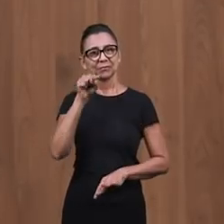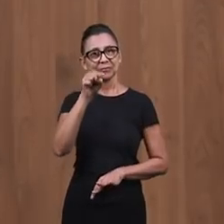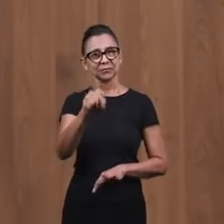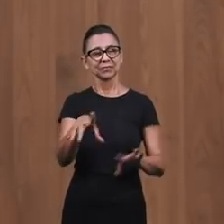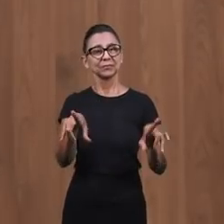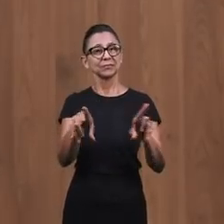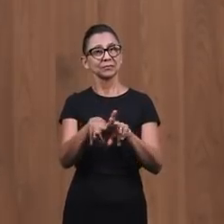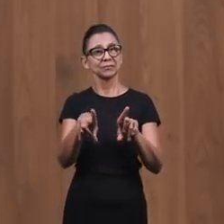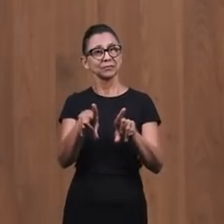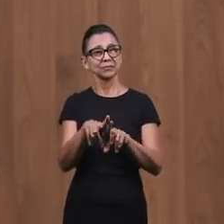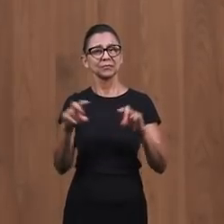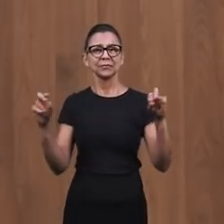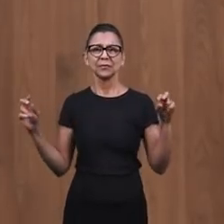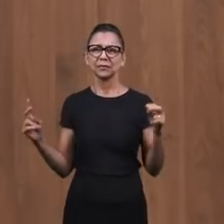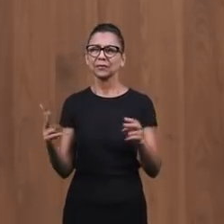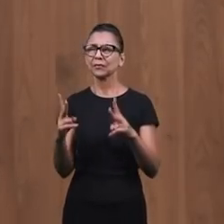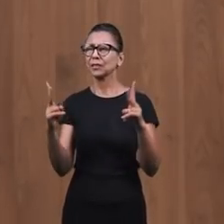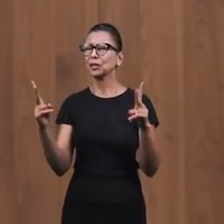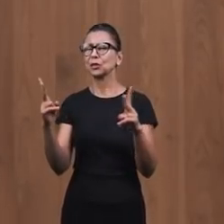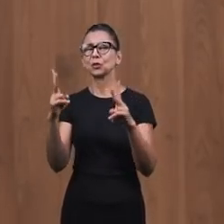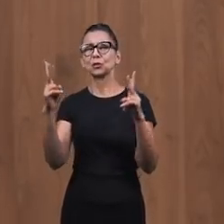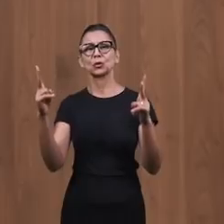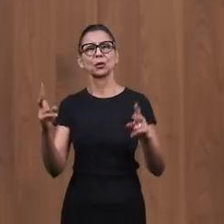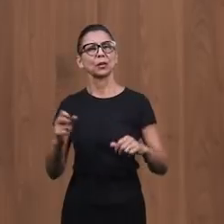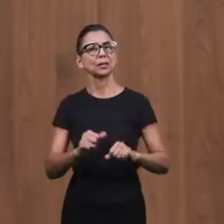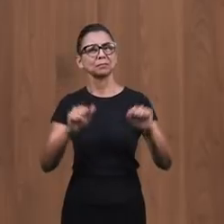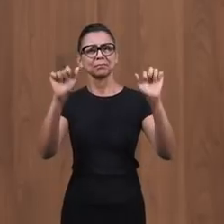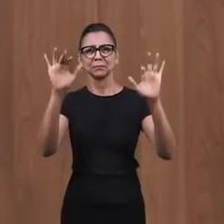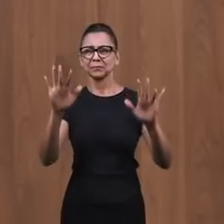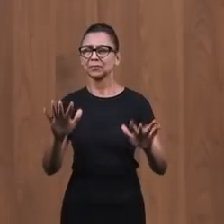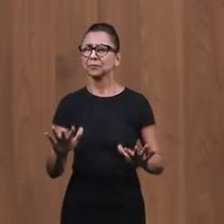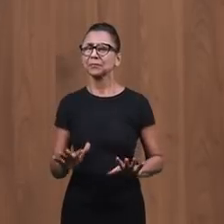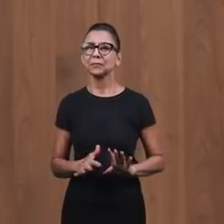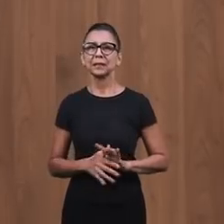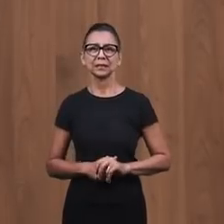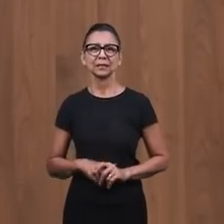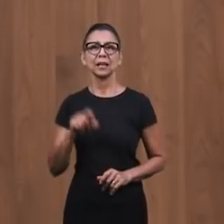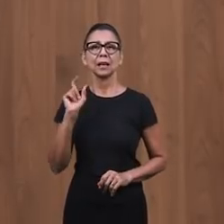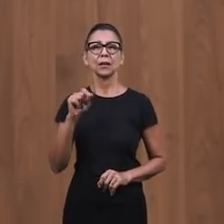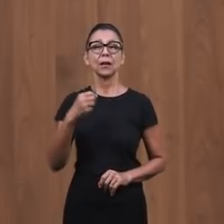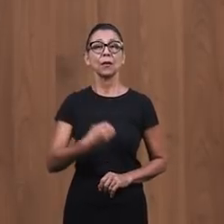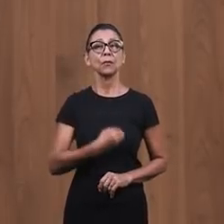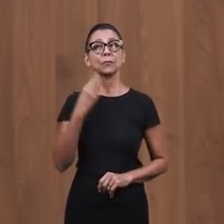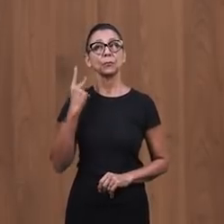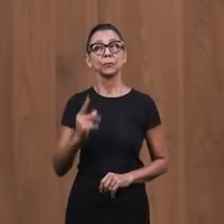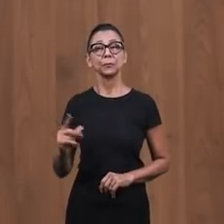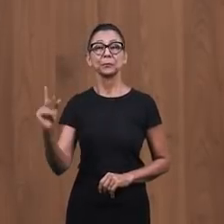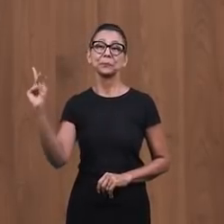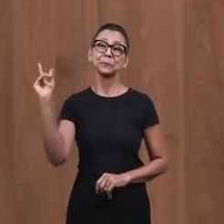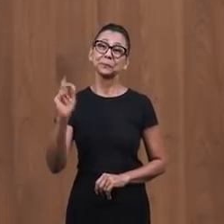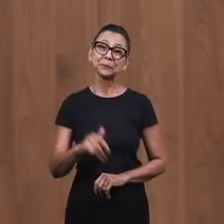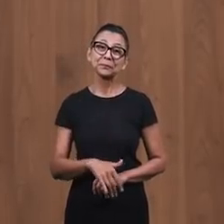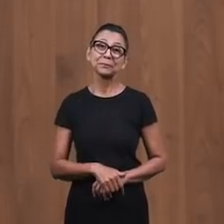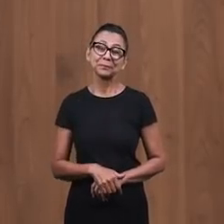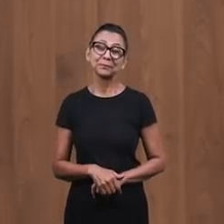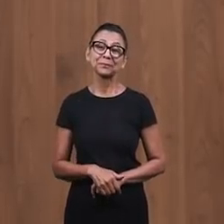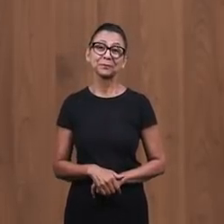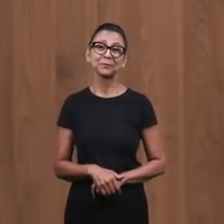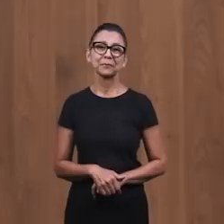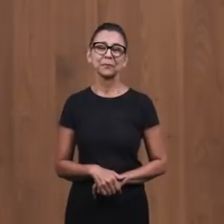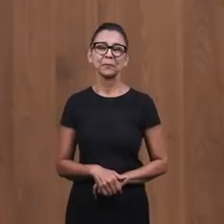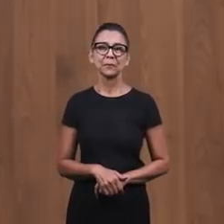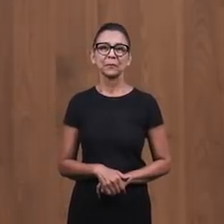honrar e você vai ter a maior vitória, o maior benefício de todos, que é a vida